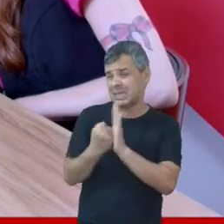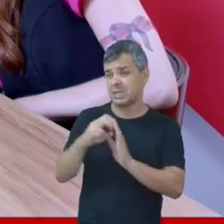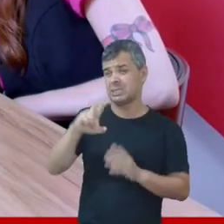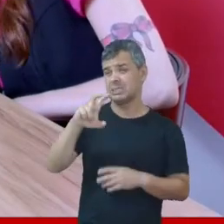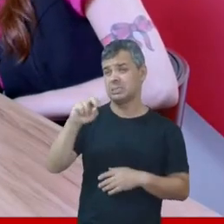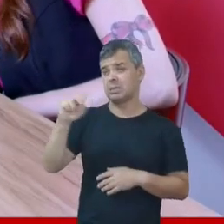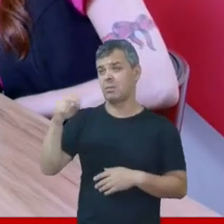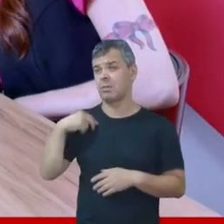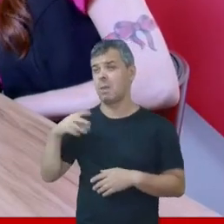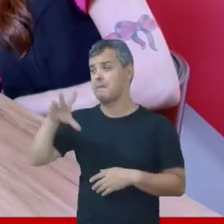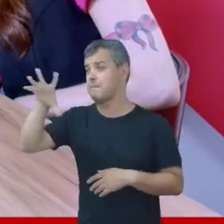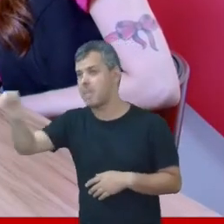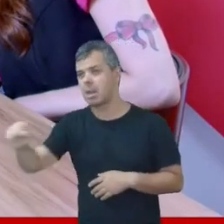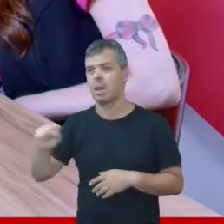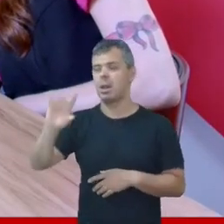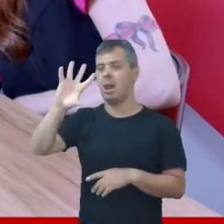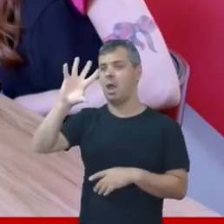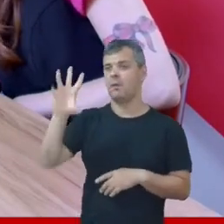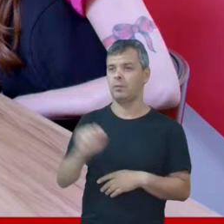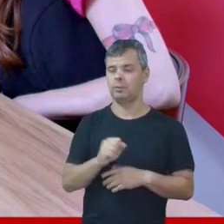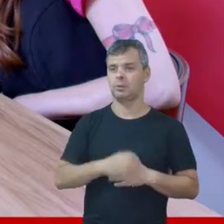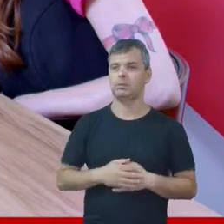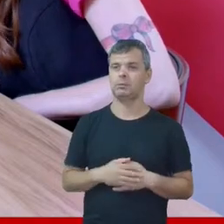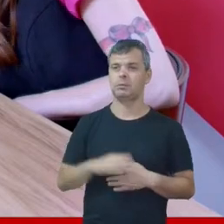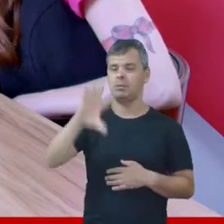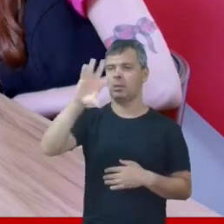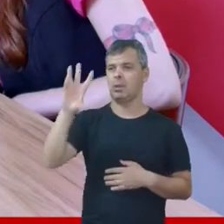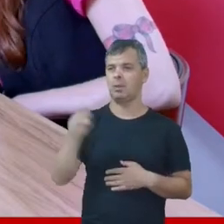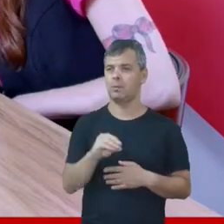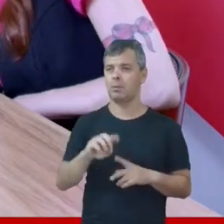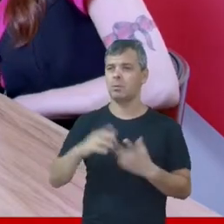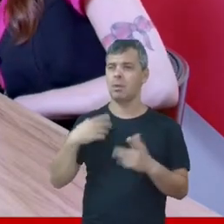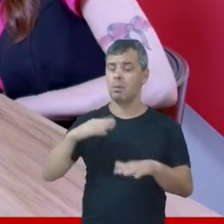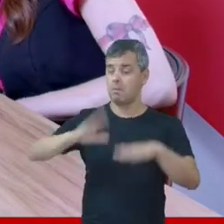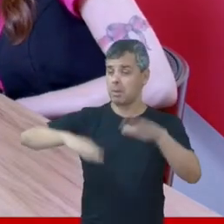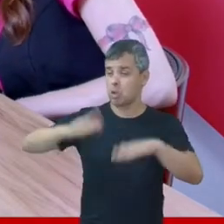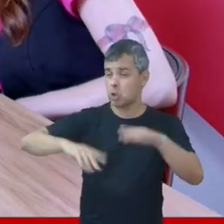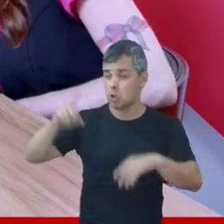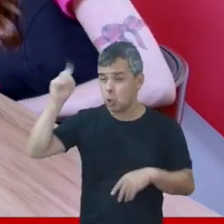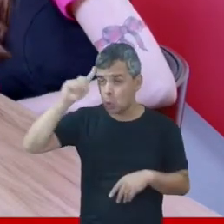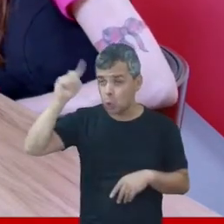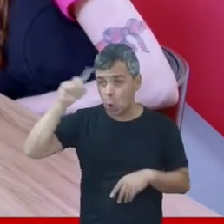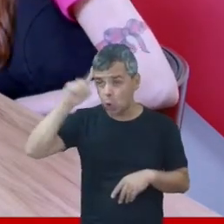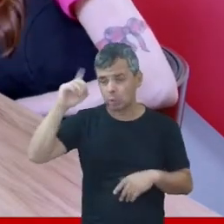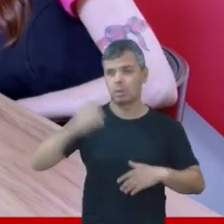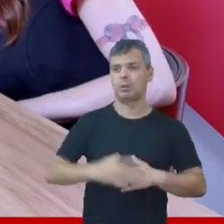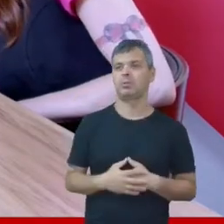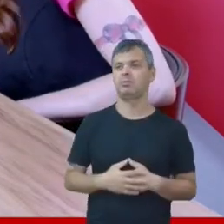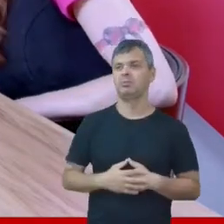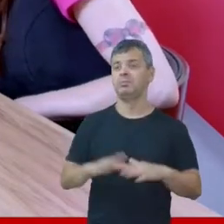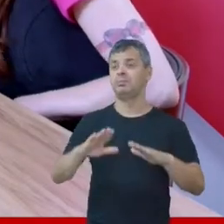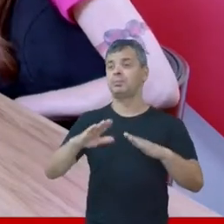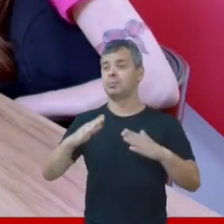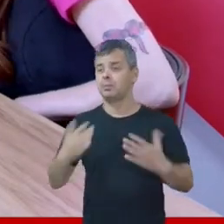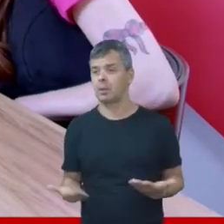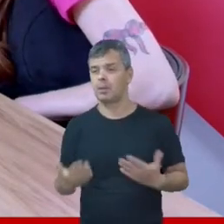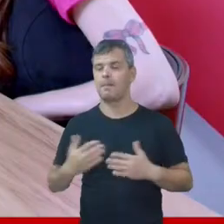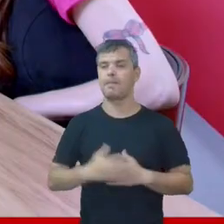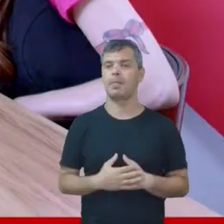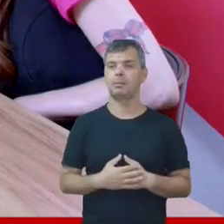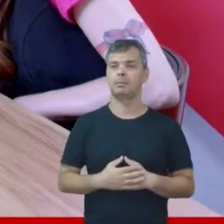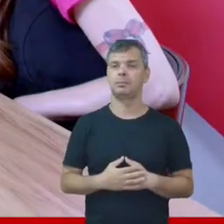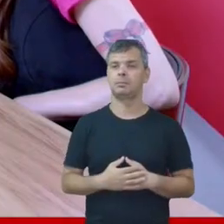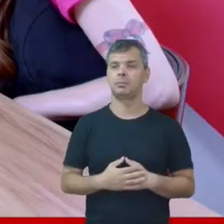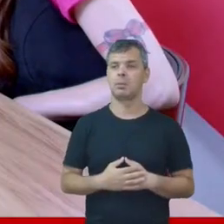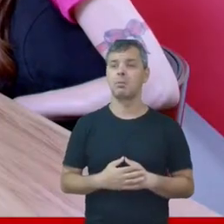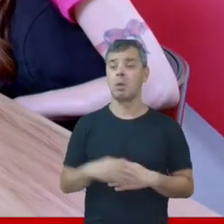sequestraram a gente lá em África. É isso. Seguiremos, minha filha, aqui e bate tambor todos os dias. É isso, gente. Nádia.